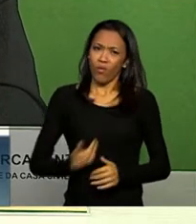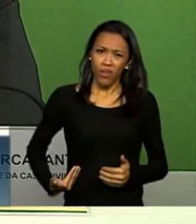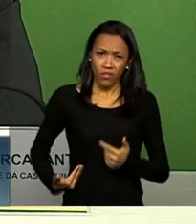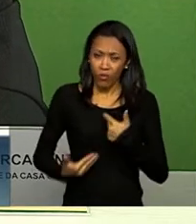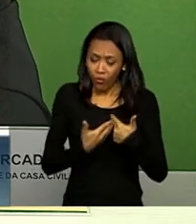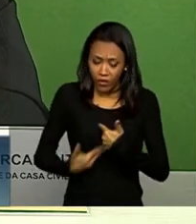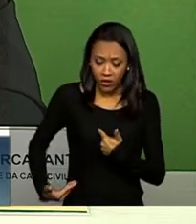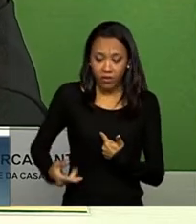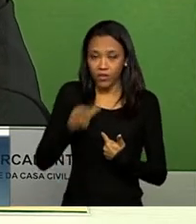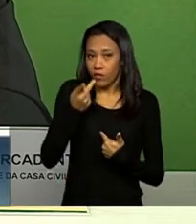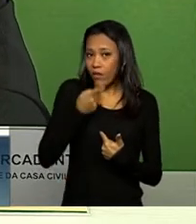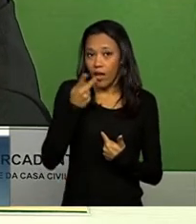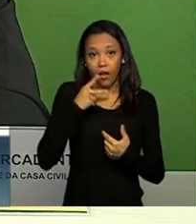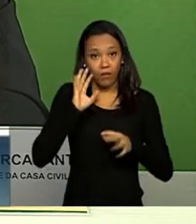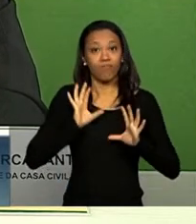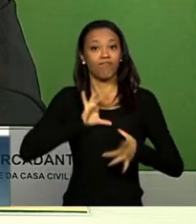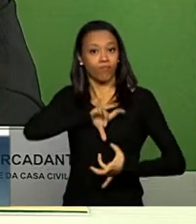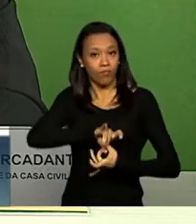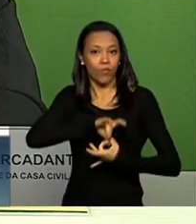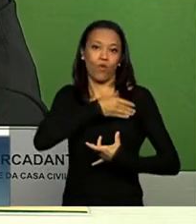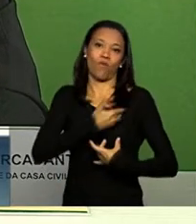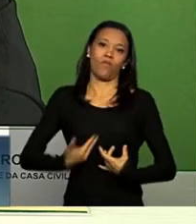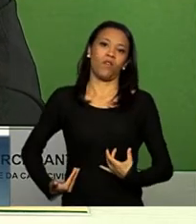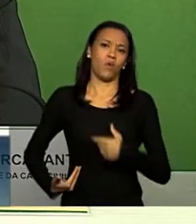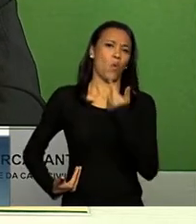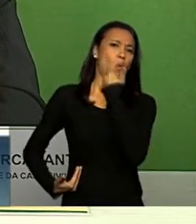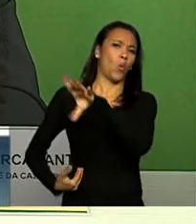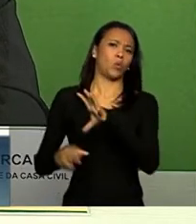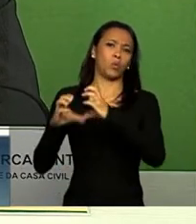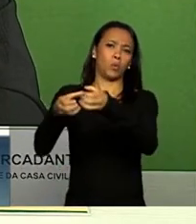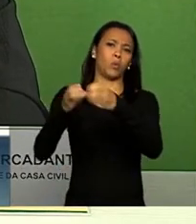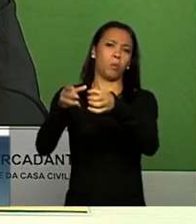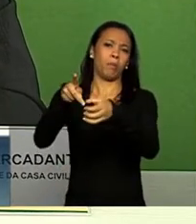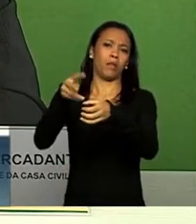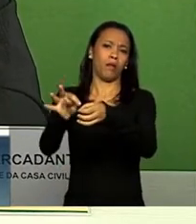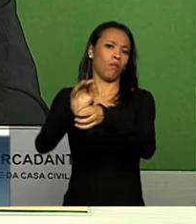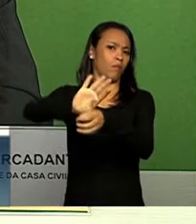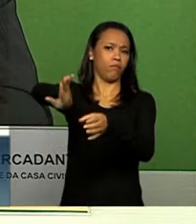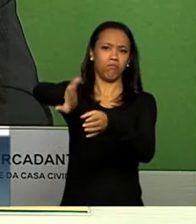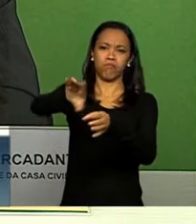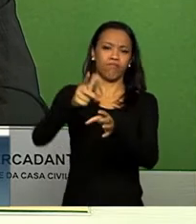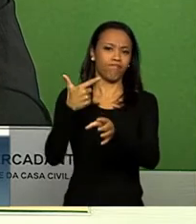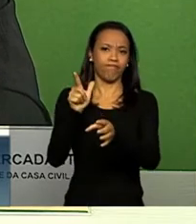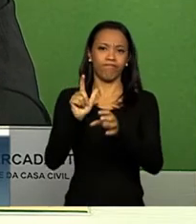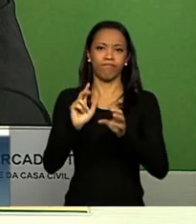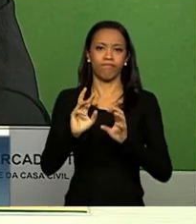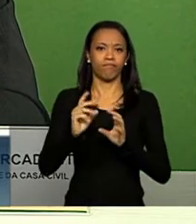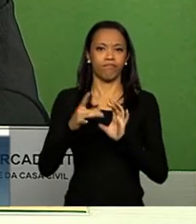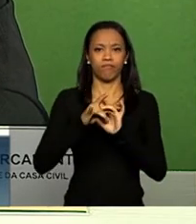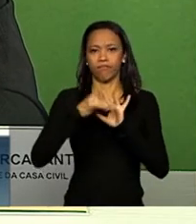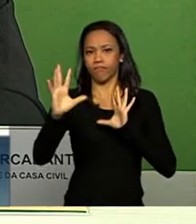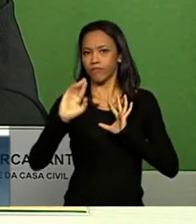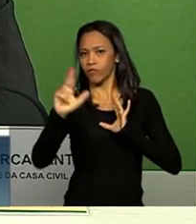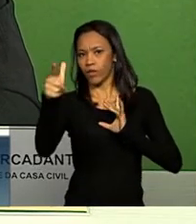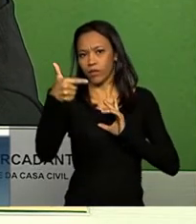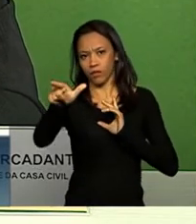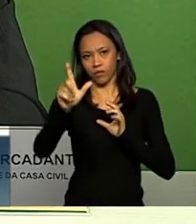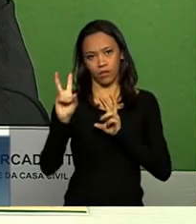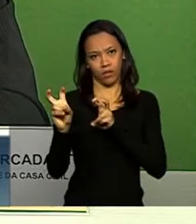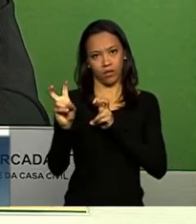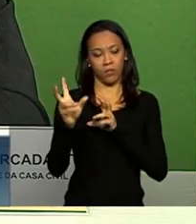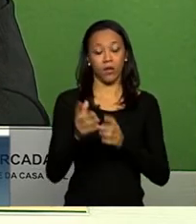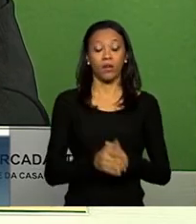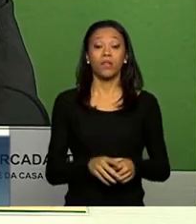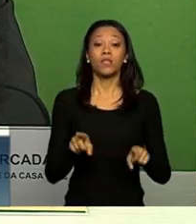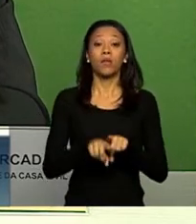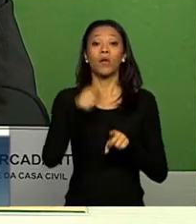do governo. Nenhuma reunião que eu participei tratou desse assunto. Em relação à cidade de São Paulo, o ministro Fernando Haddad é outro grande parceiro do